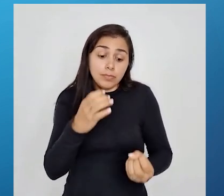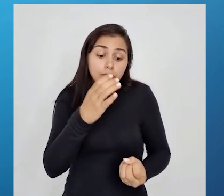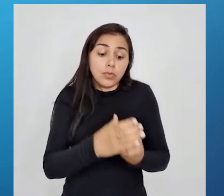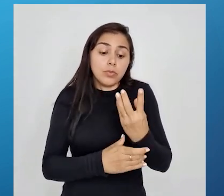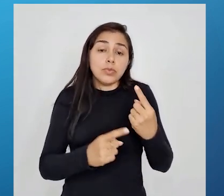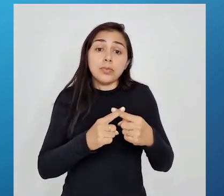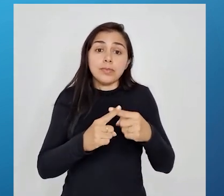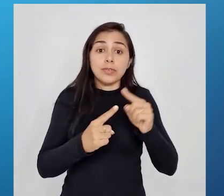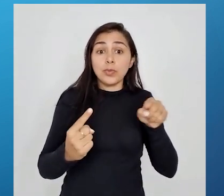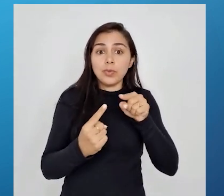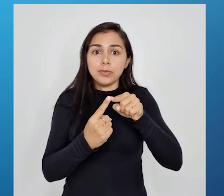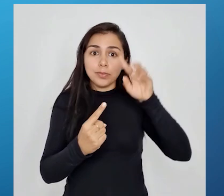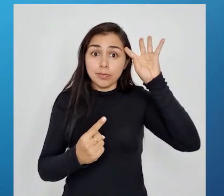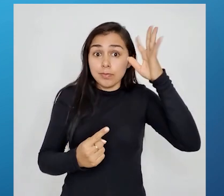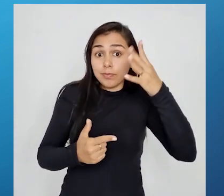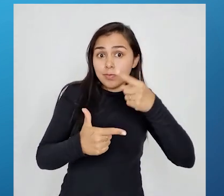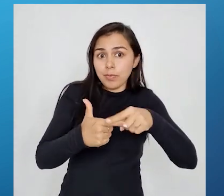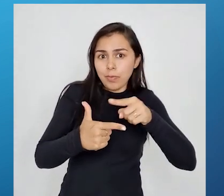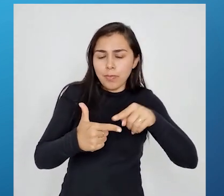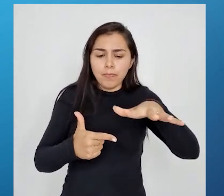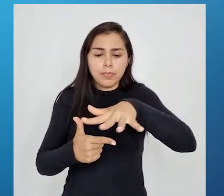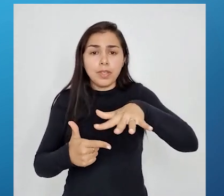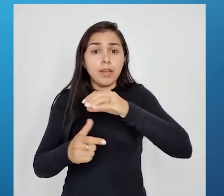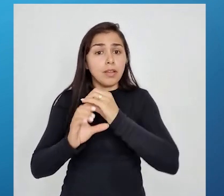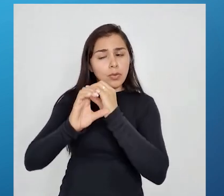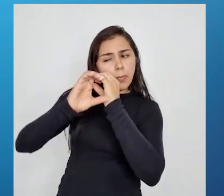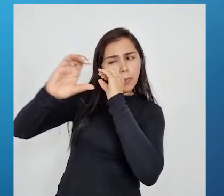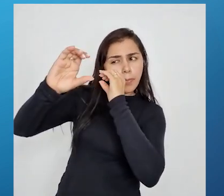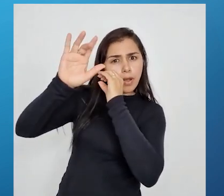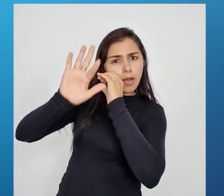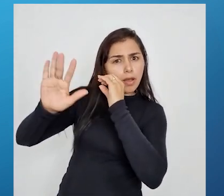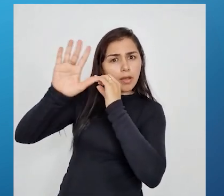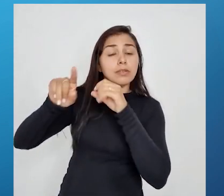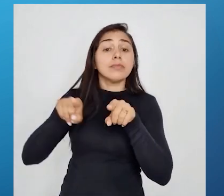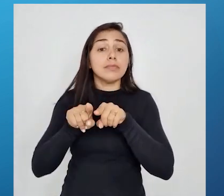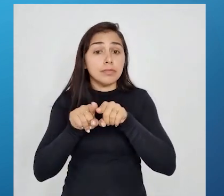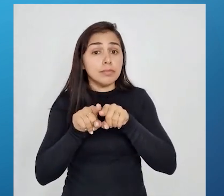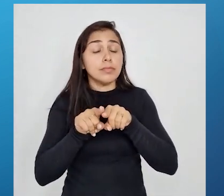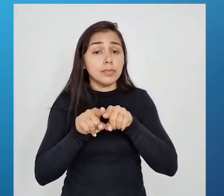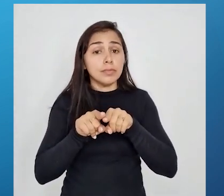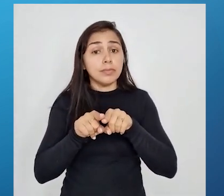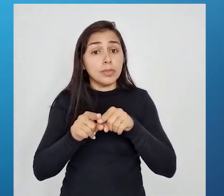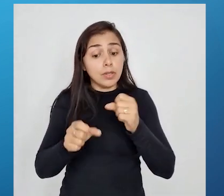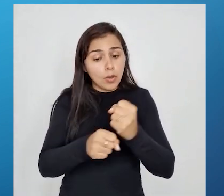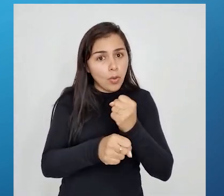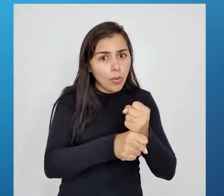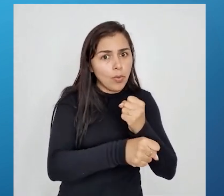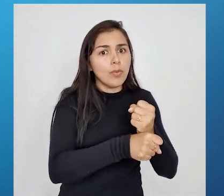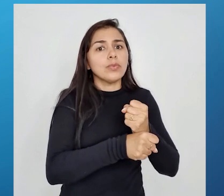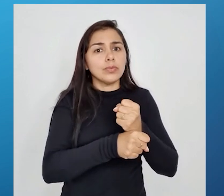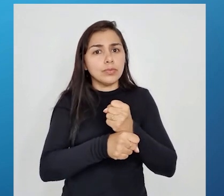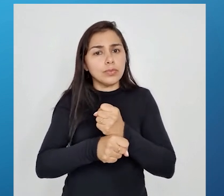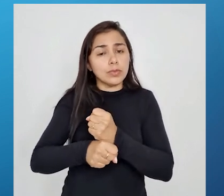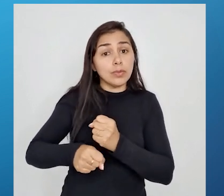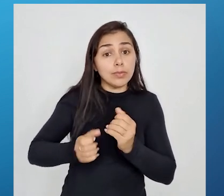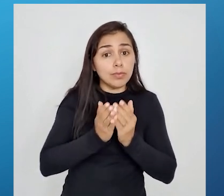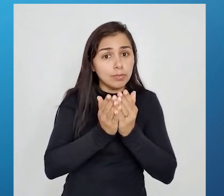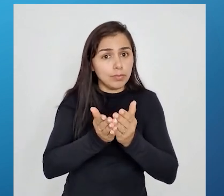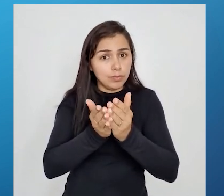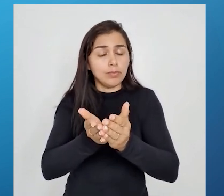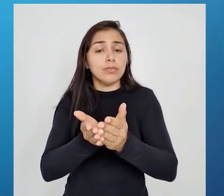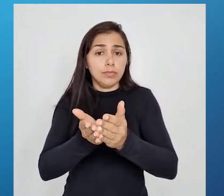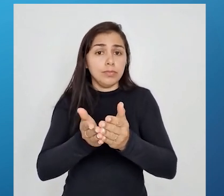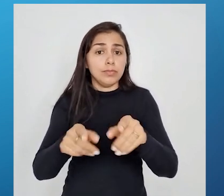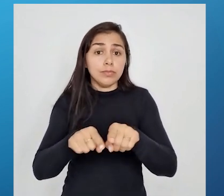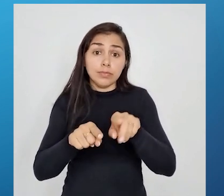devido a problemas da astronomia, agrimensura, construção e navegação. Medidas da agrimensura, medidas